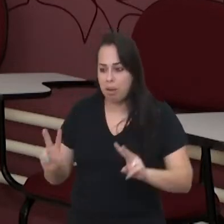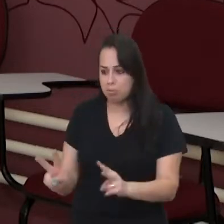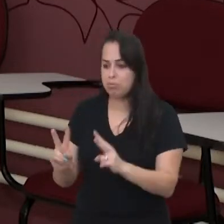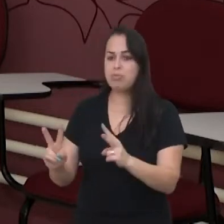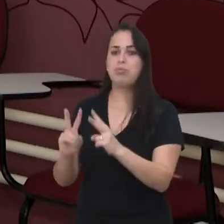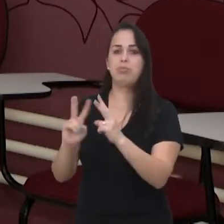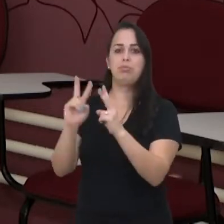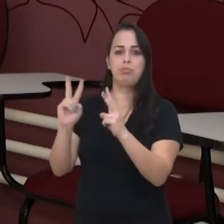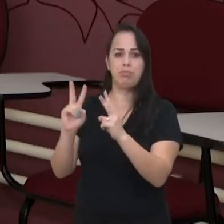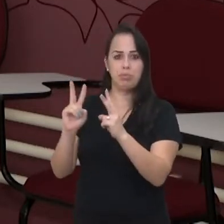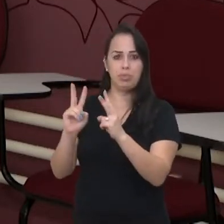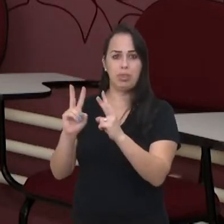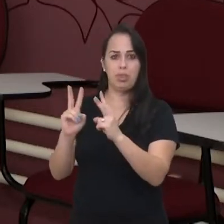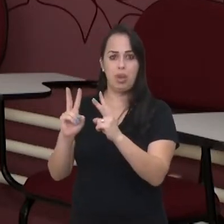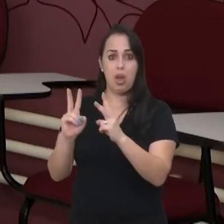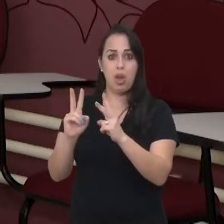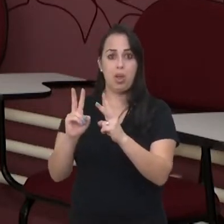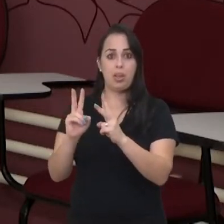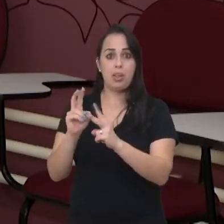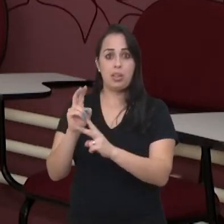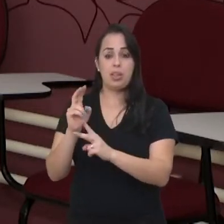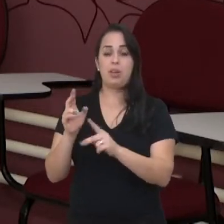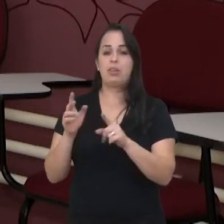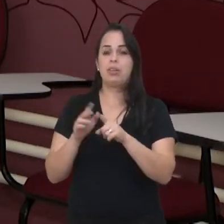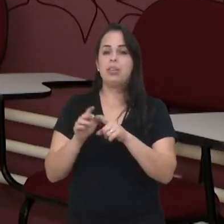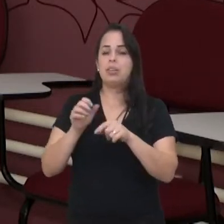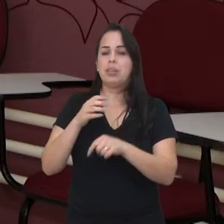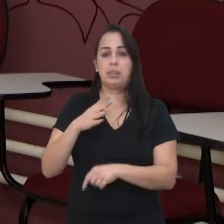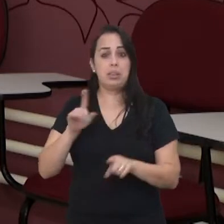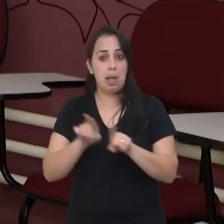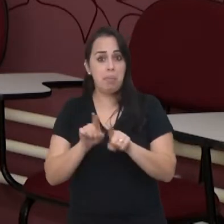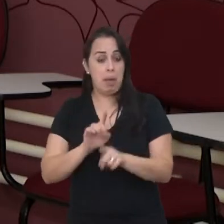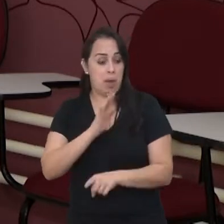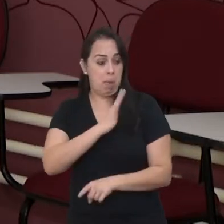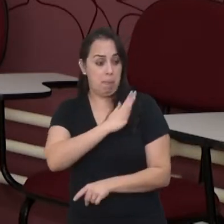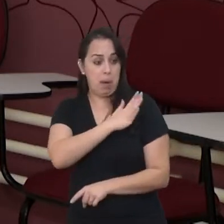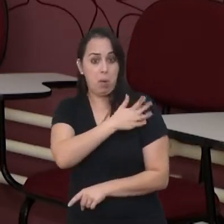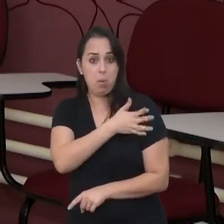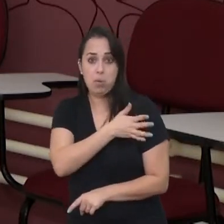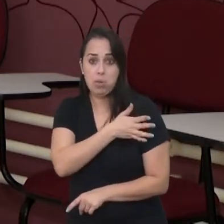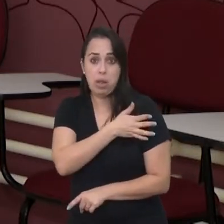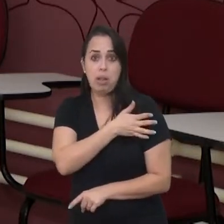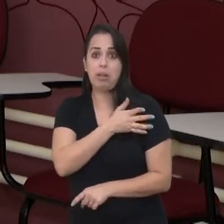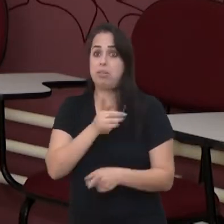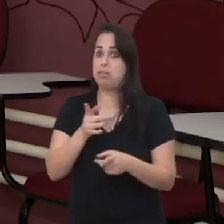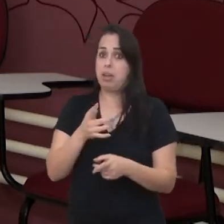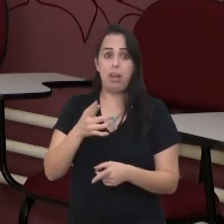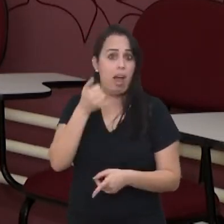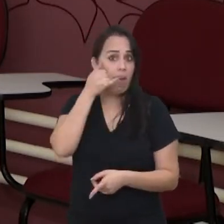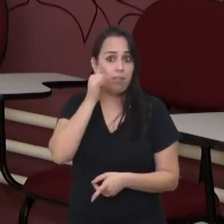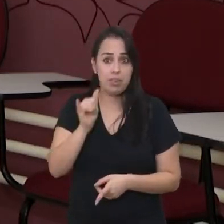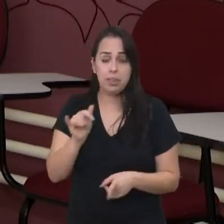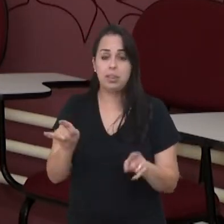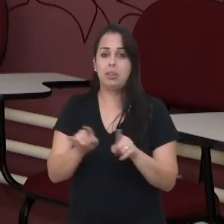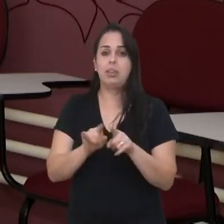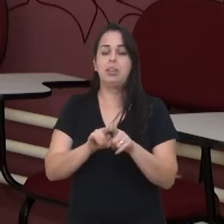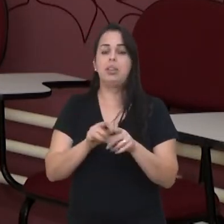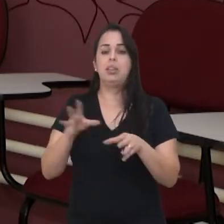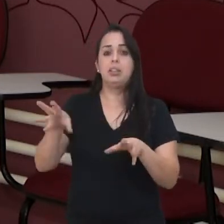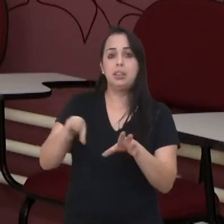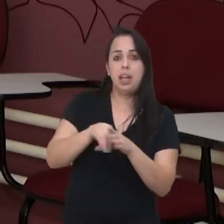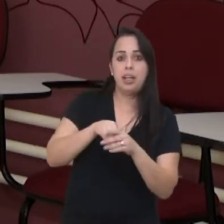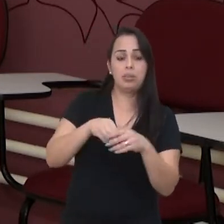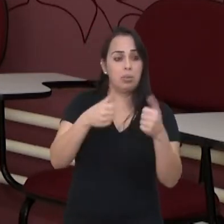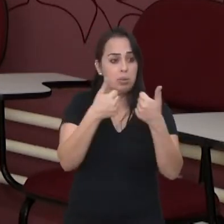a valorização do idoso, combatendo todo tipo de etarismo, preconceito em relação à idade, em qualquer